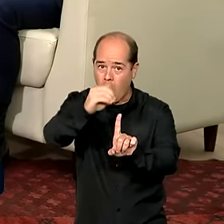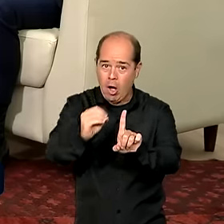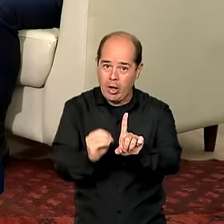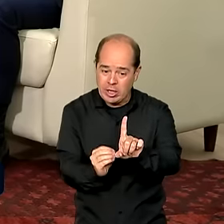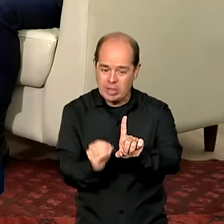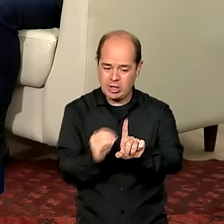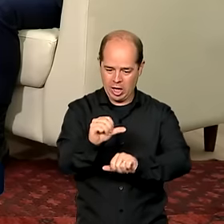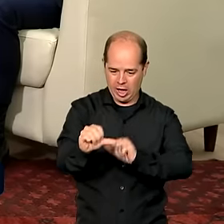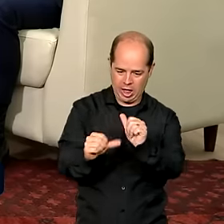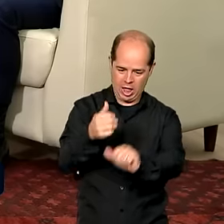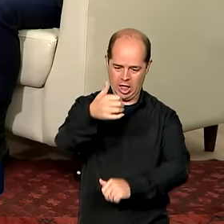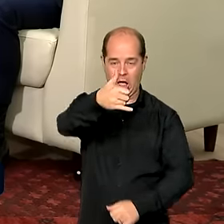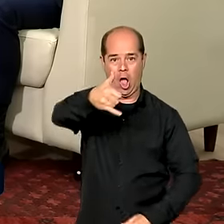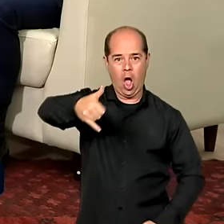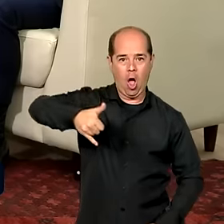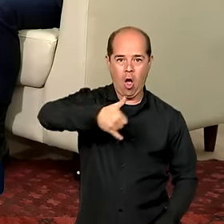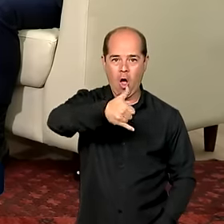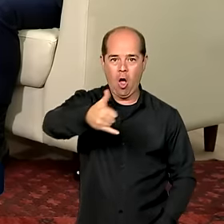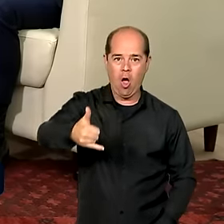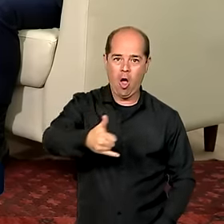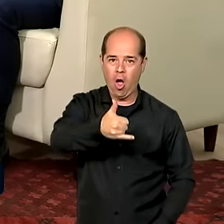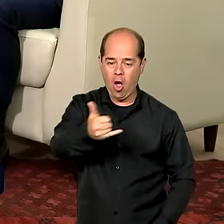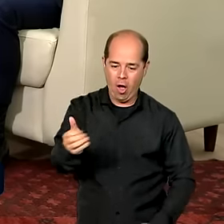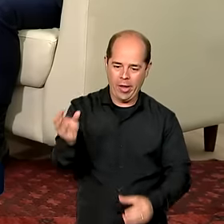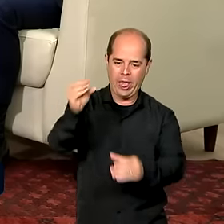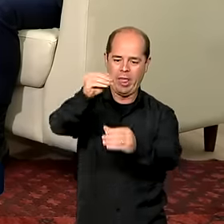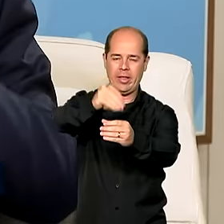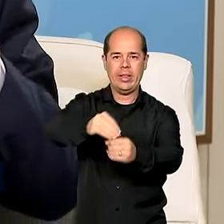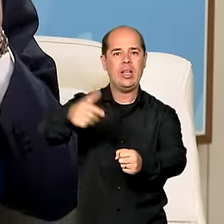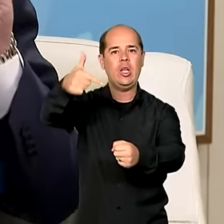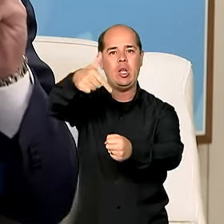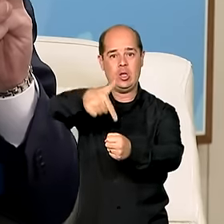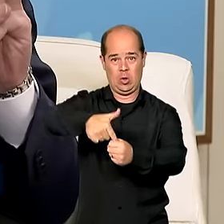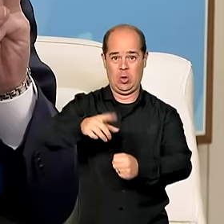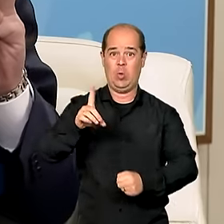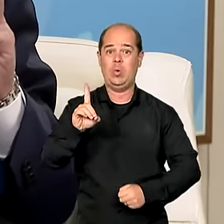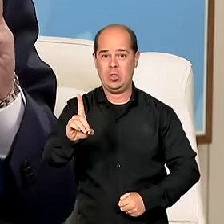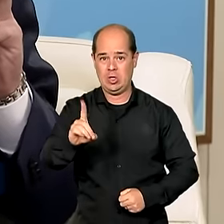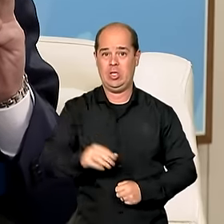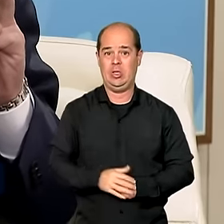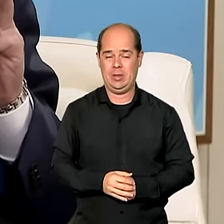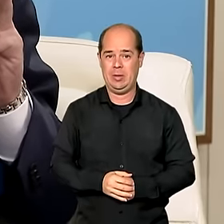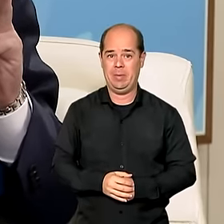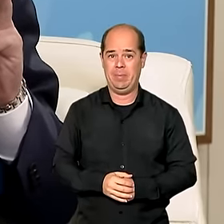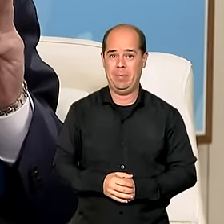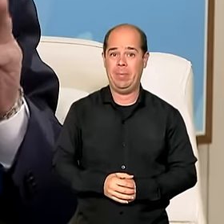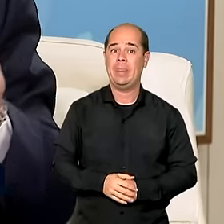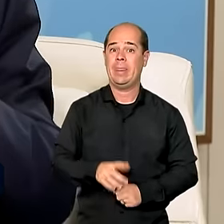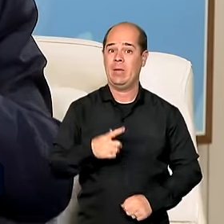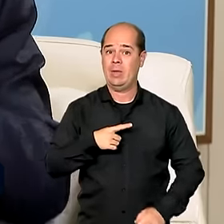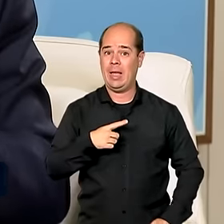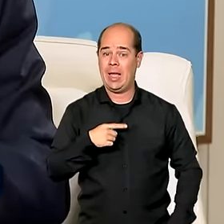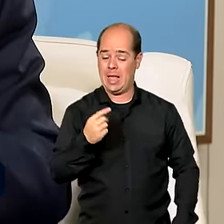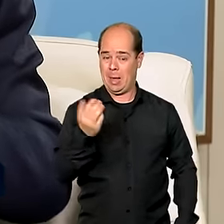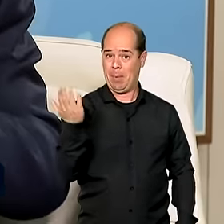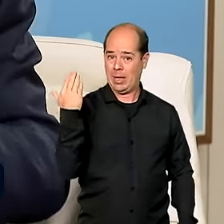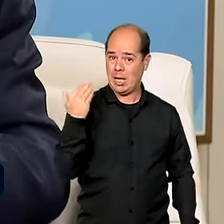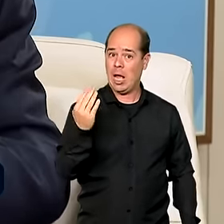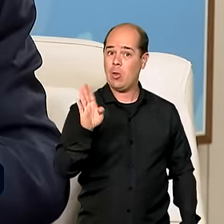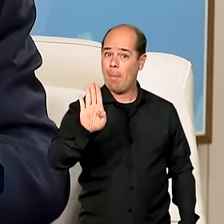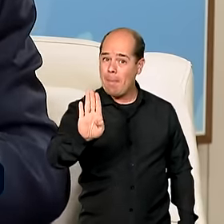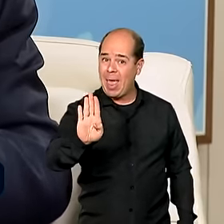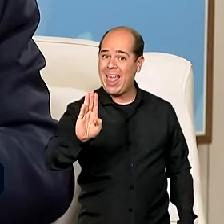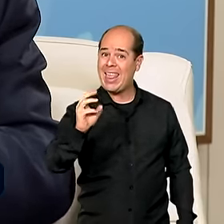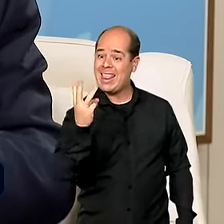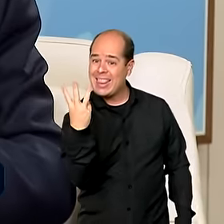programa começou no primeiro Mandato do presidente Lula com B3 colocando 3% de bio